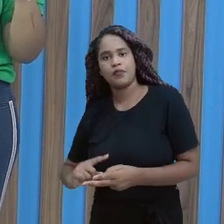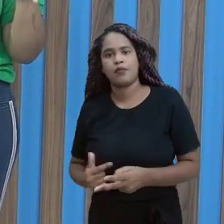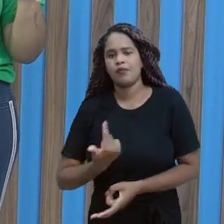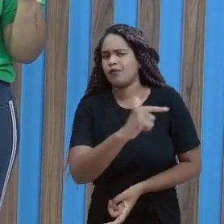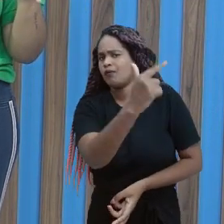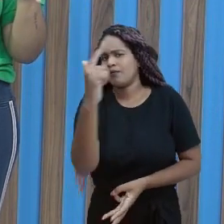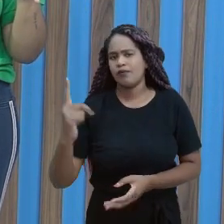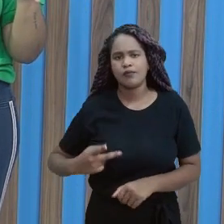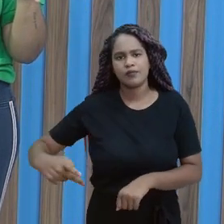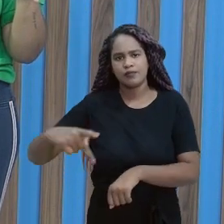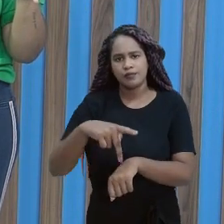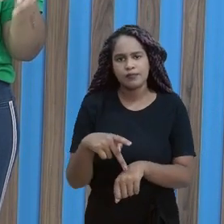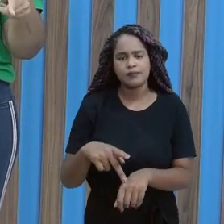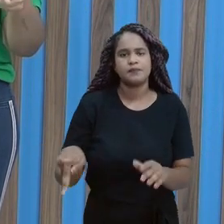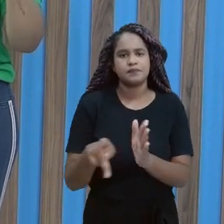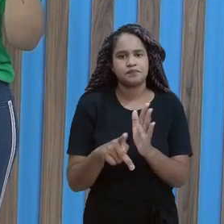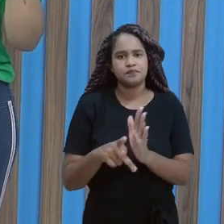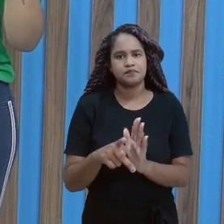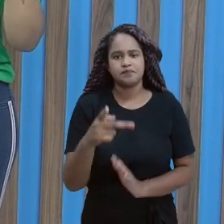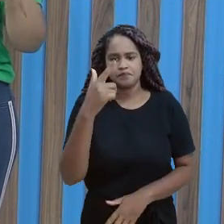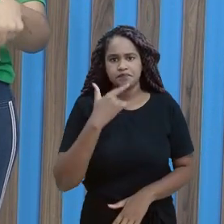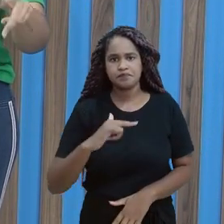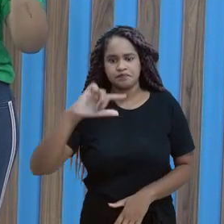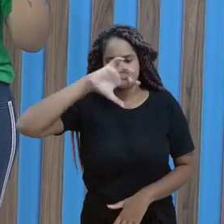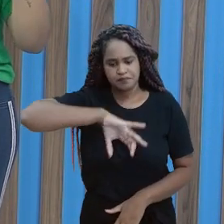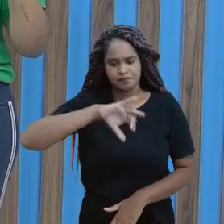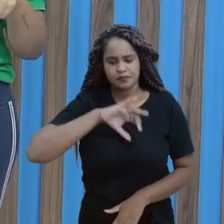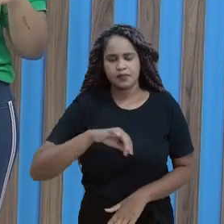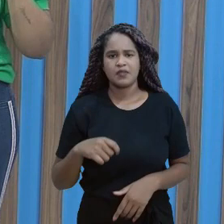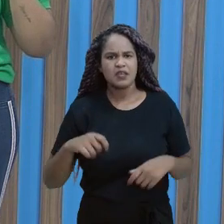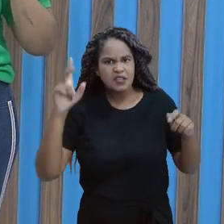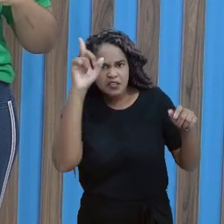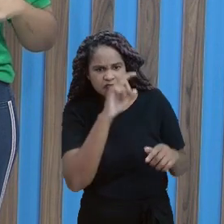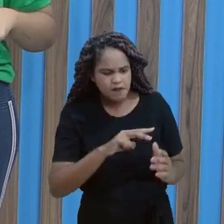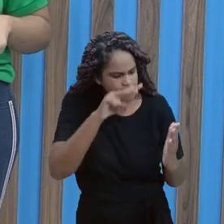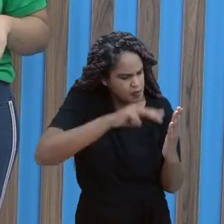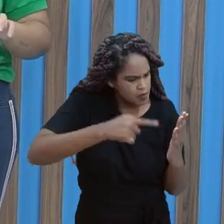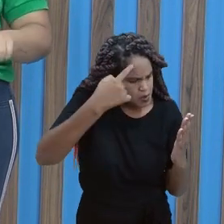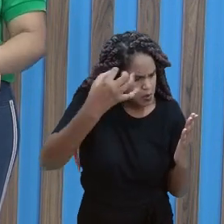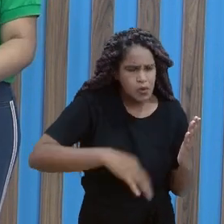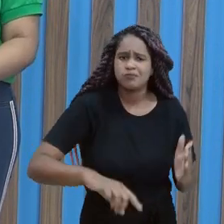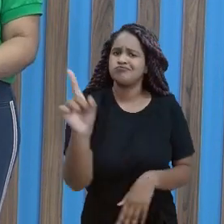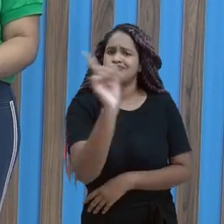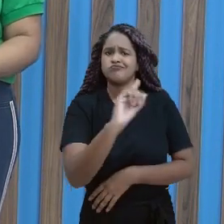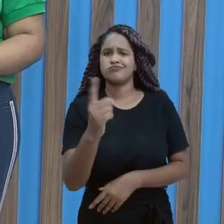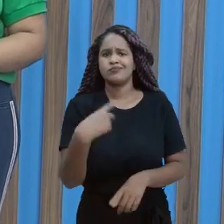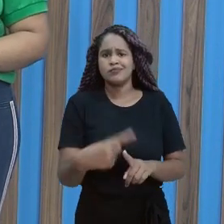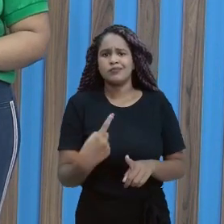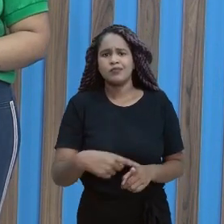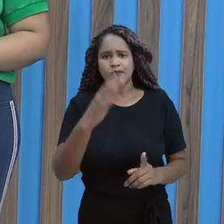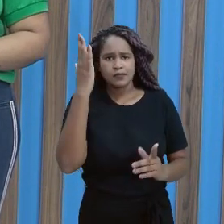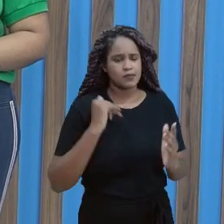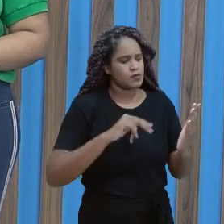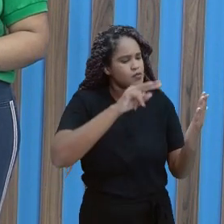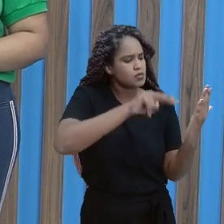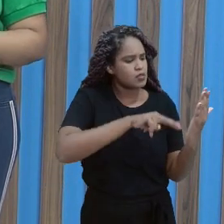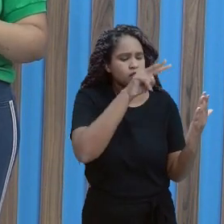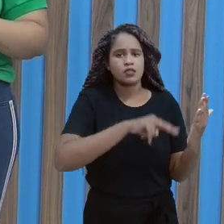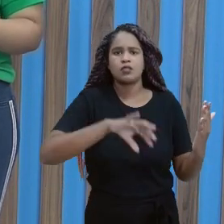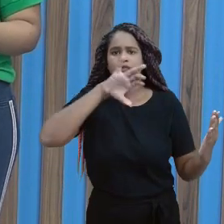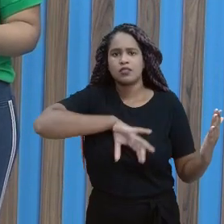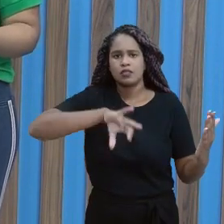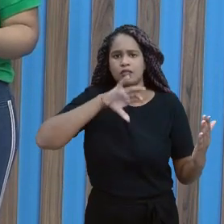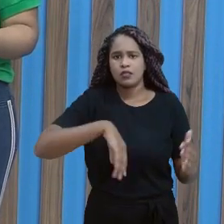outro país falante de português, não terá dificuldade em ser compreendido por um falante de